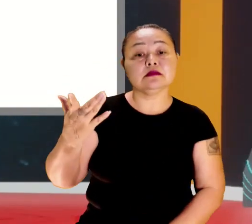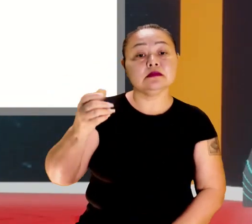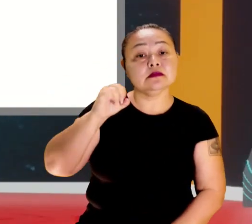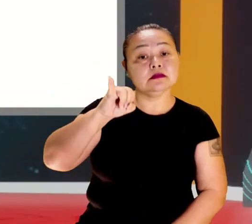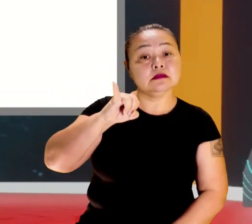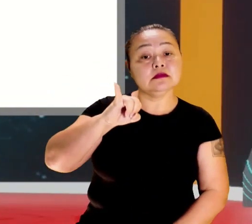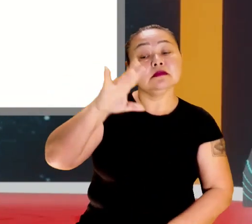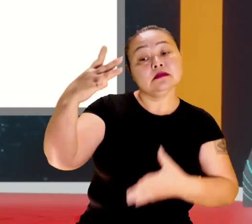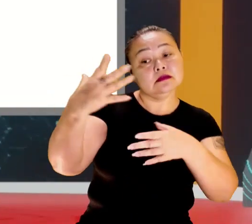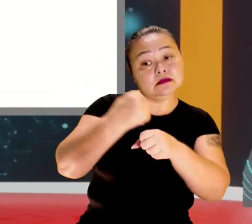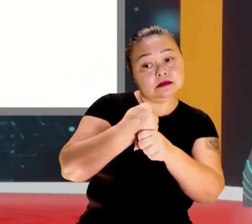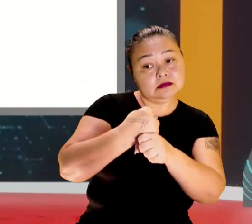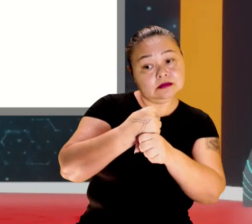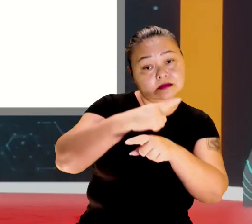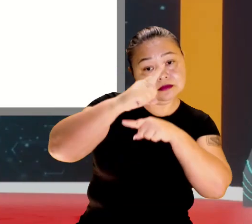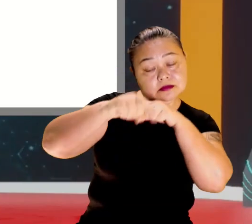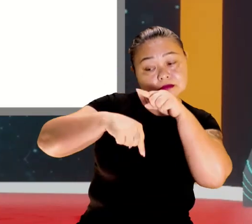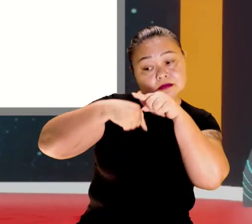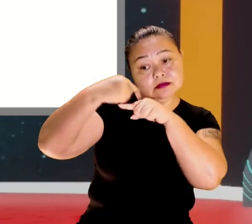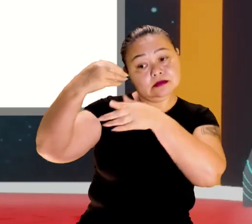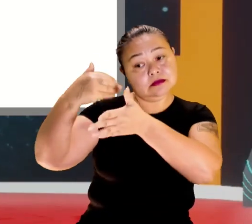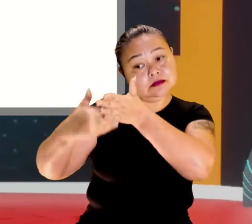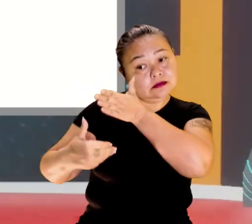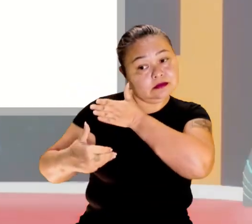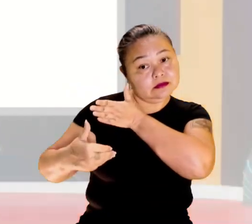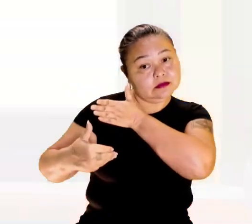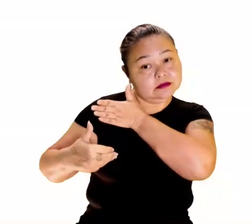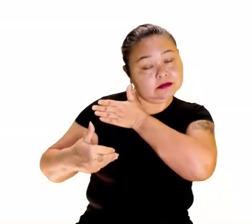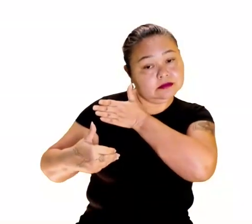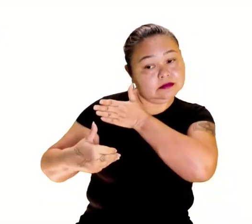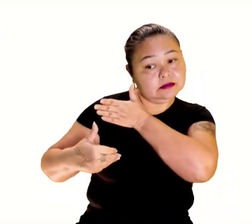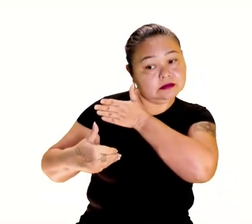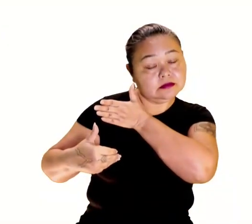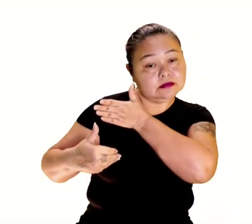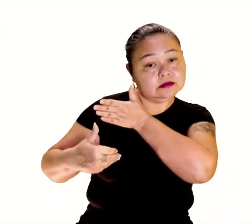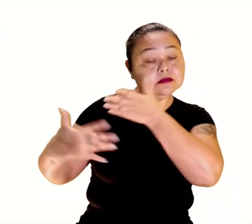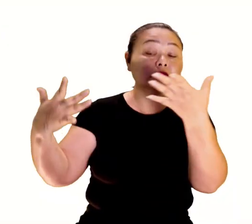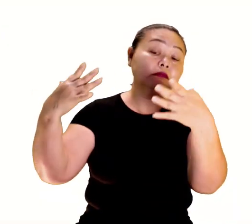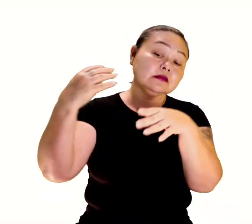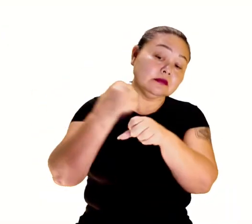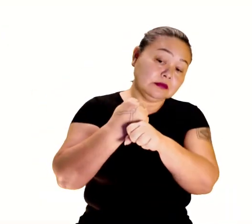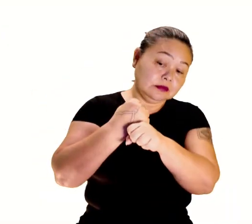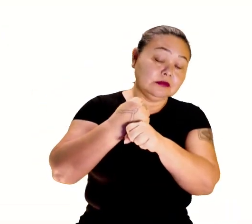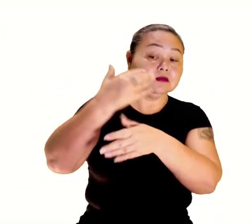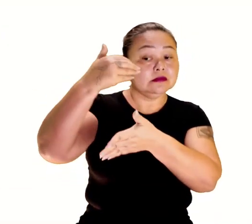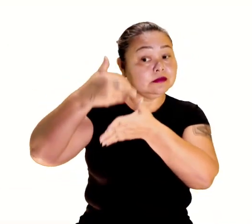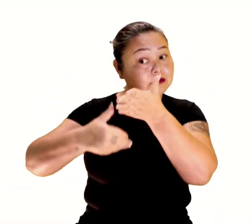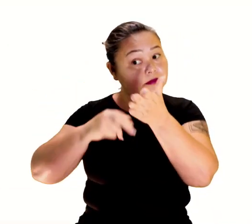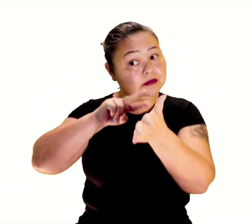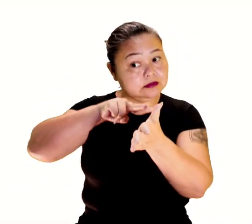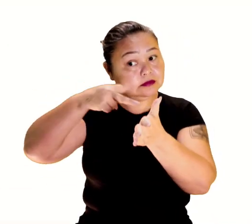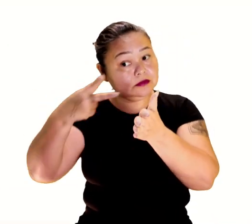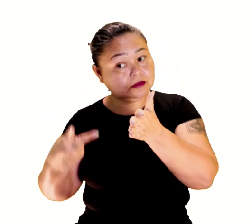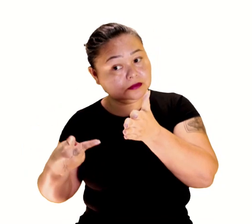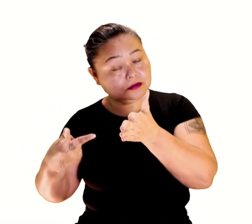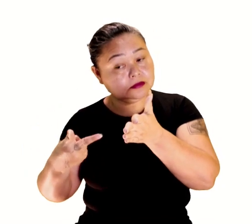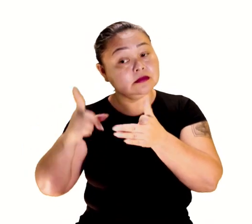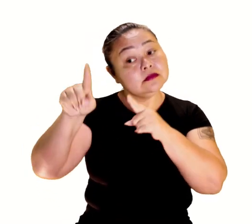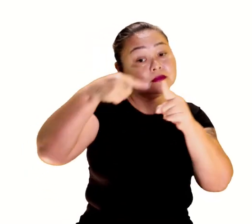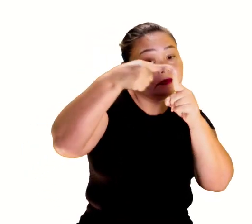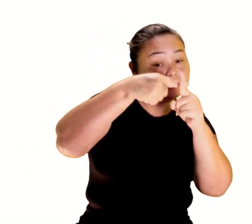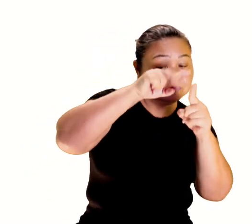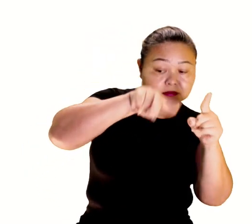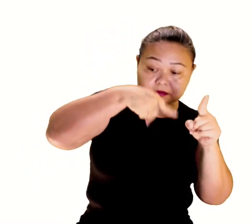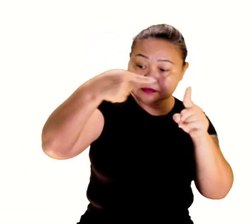era soma, então subtrai. Olha lá na telinha. Se era soma, então subtrai. Se era